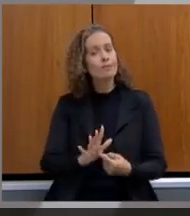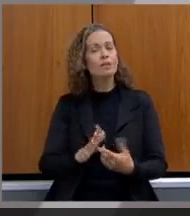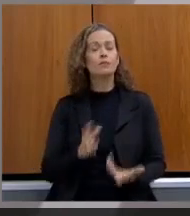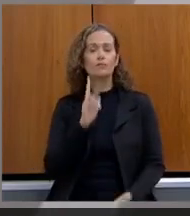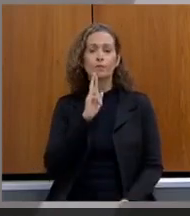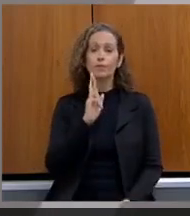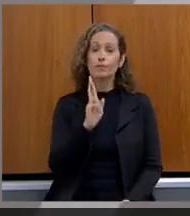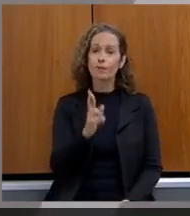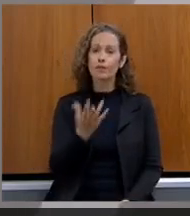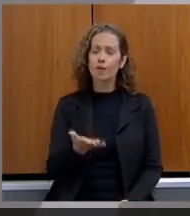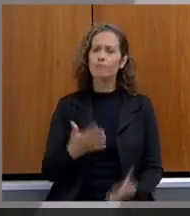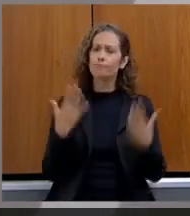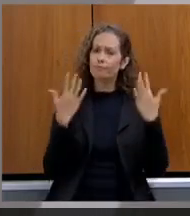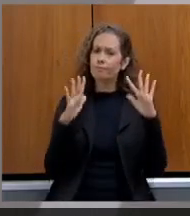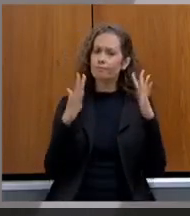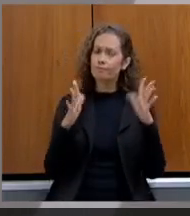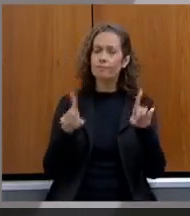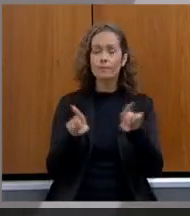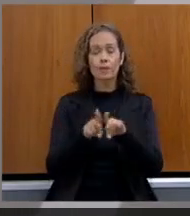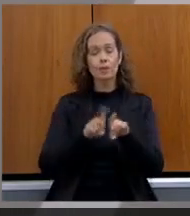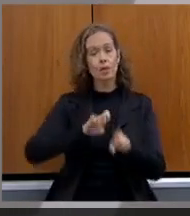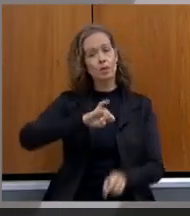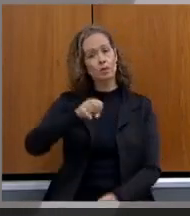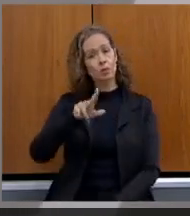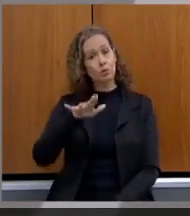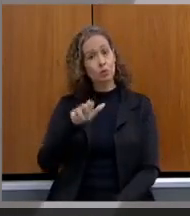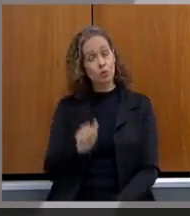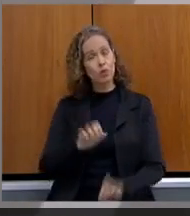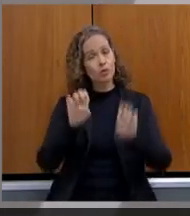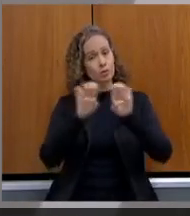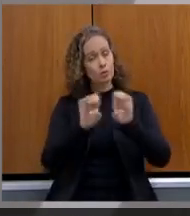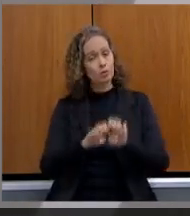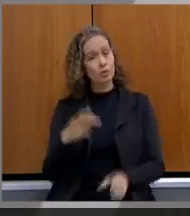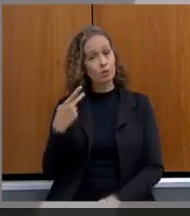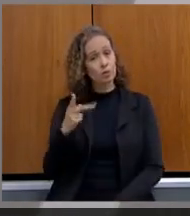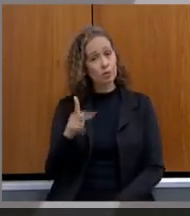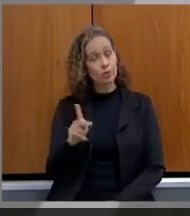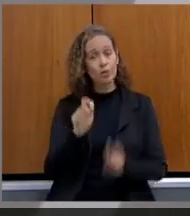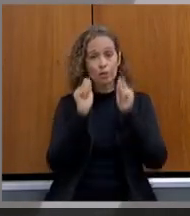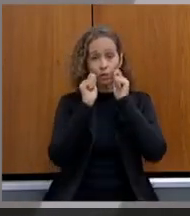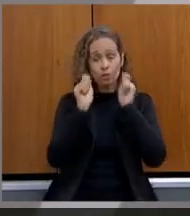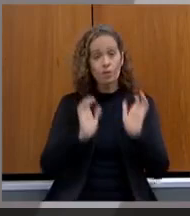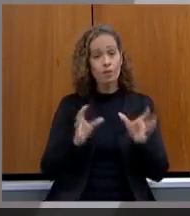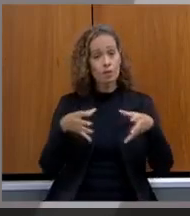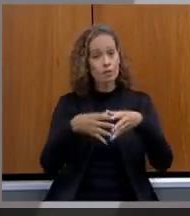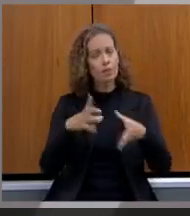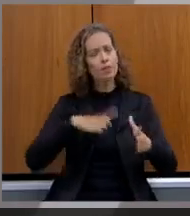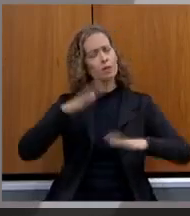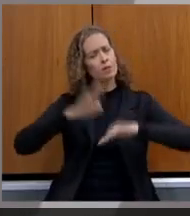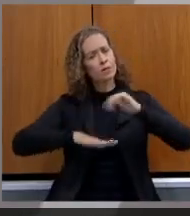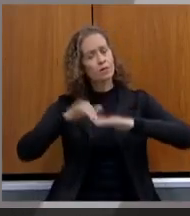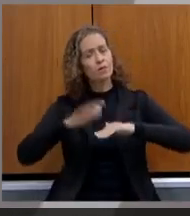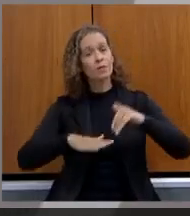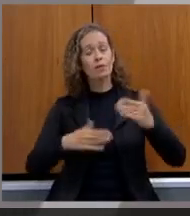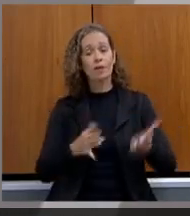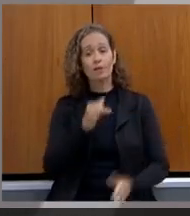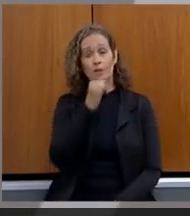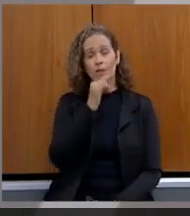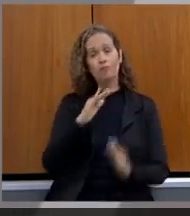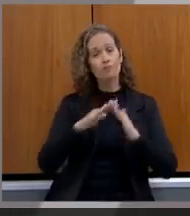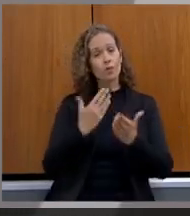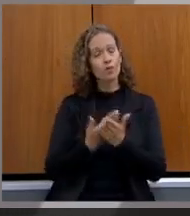também Júlia porque você tem na sua estrutura dentro dos seus assessores profissionais como um diretor de escola